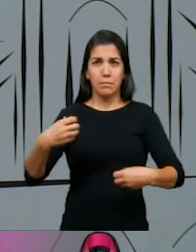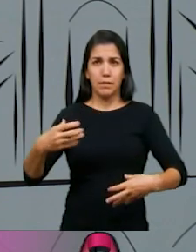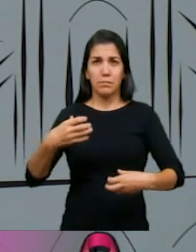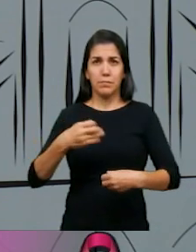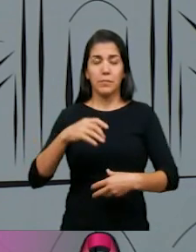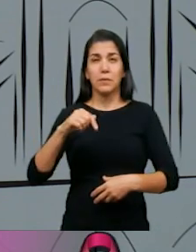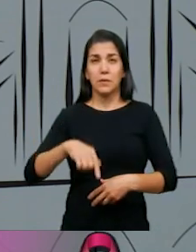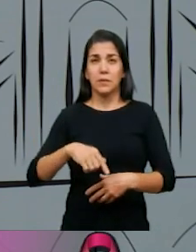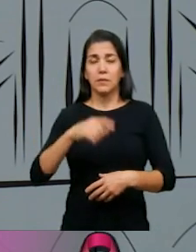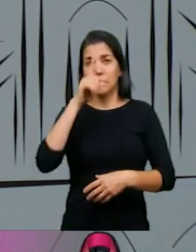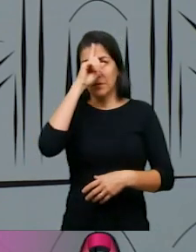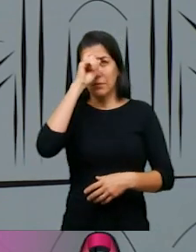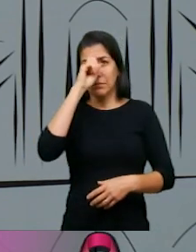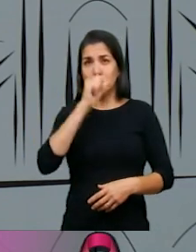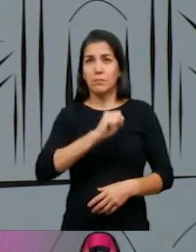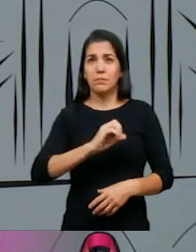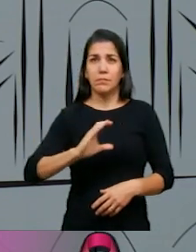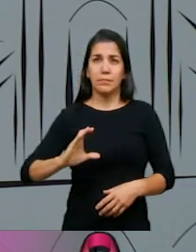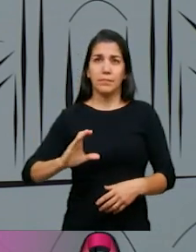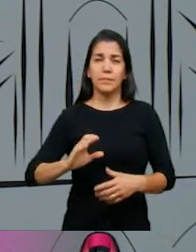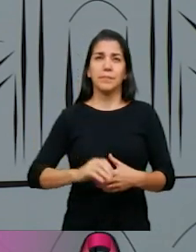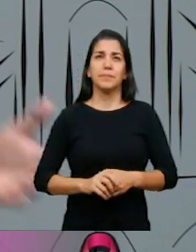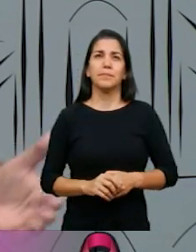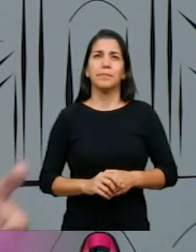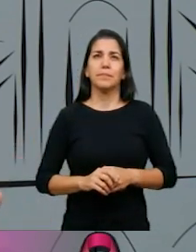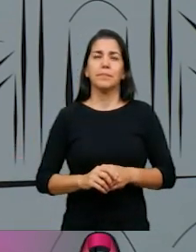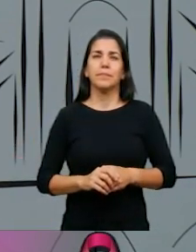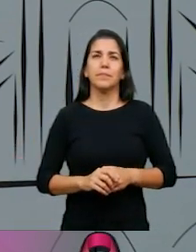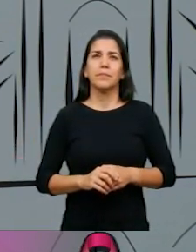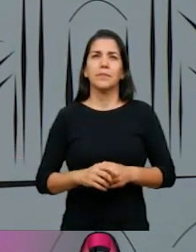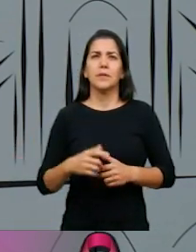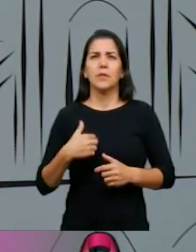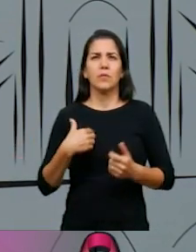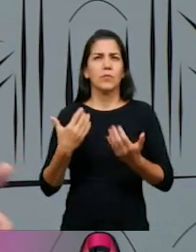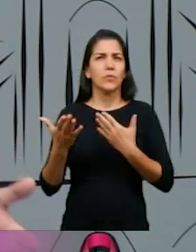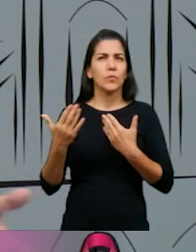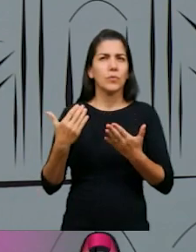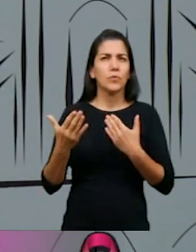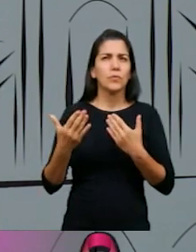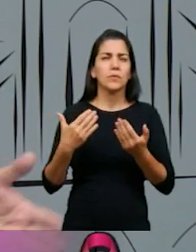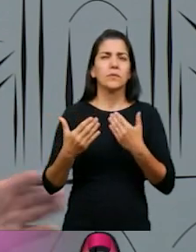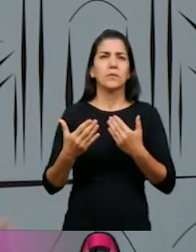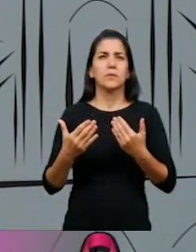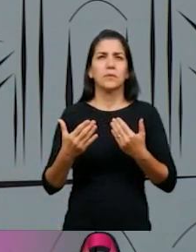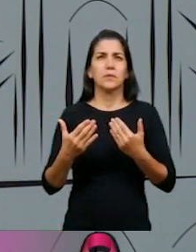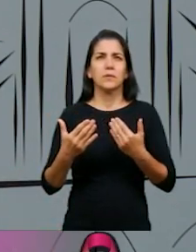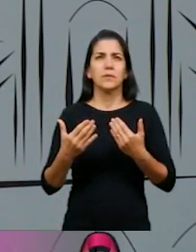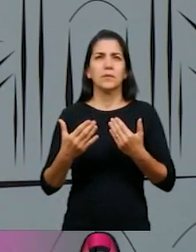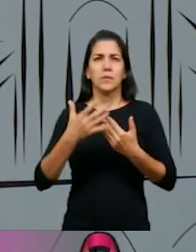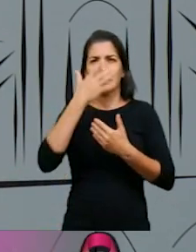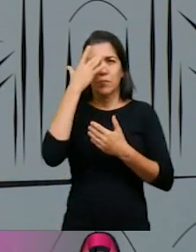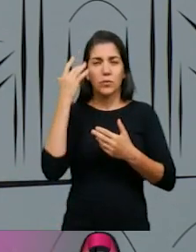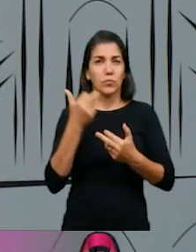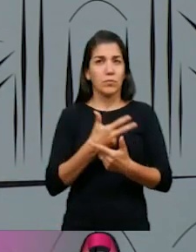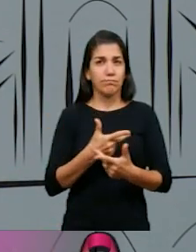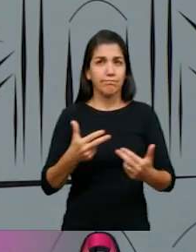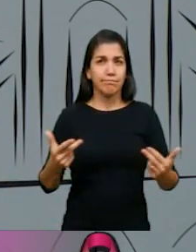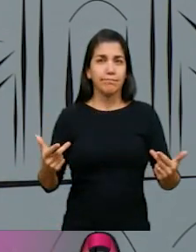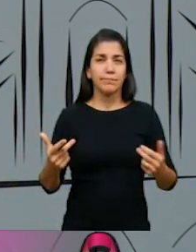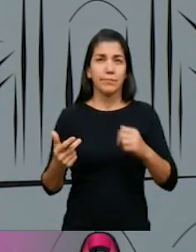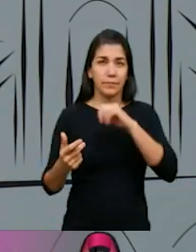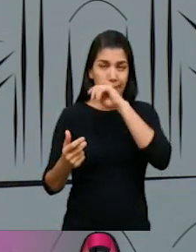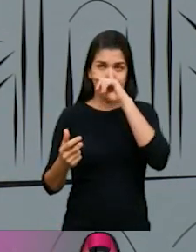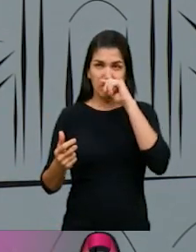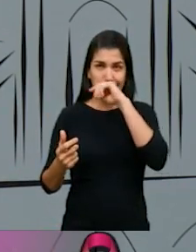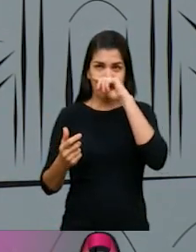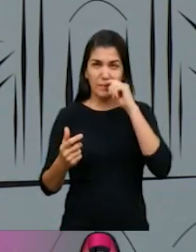com vários assessores, chefes de gabinete e com os deputados que tive a oportunidade de conversar pessoalmente